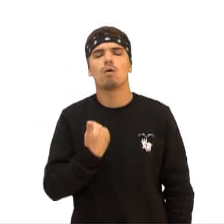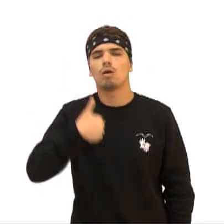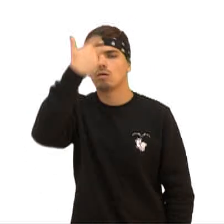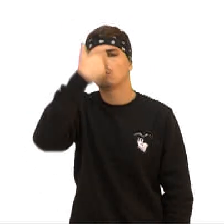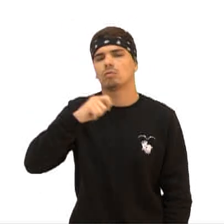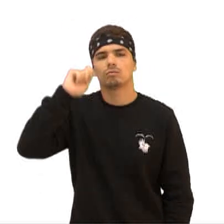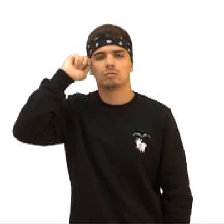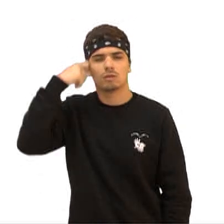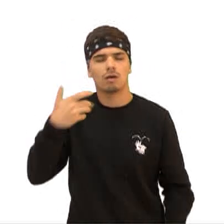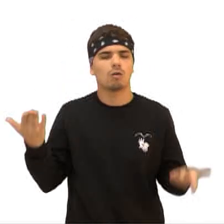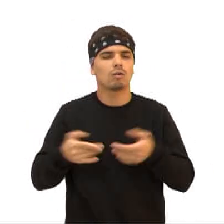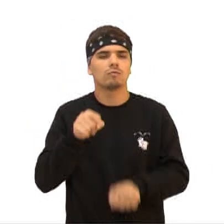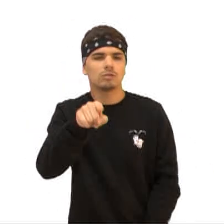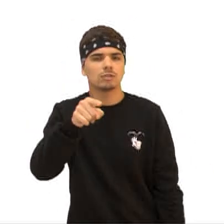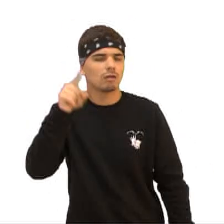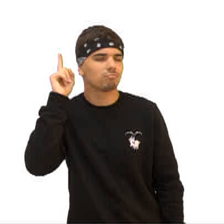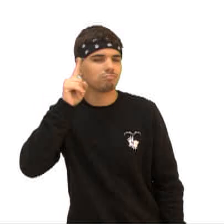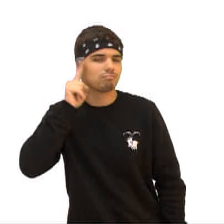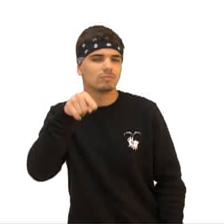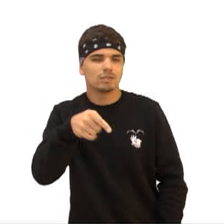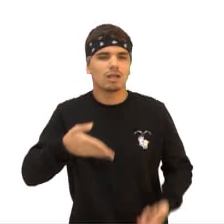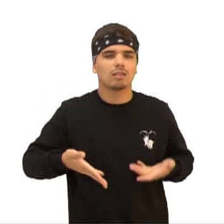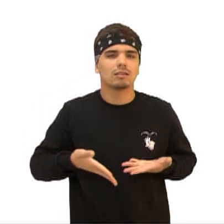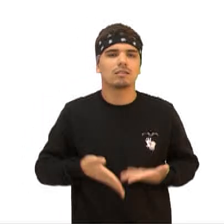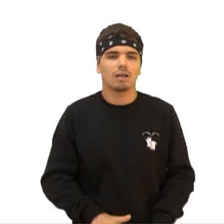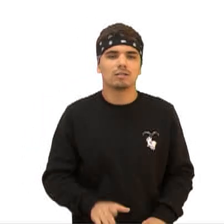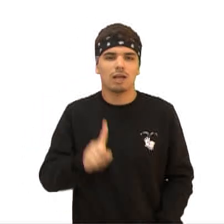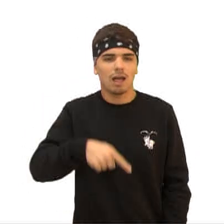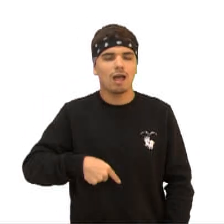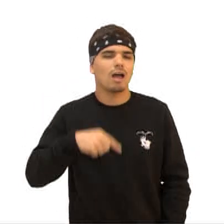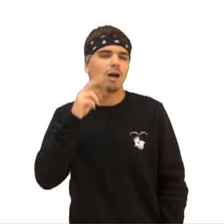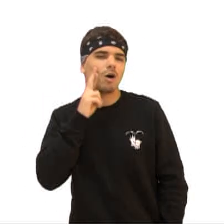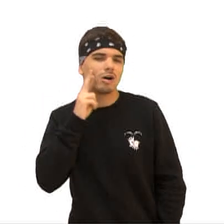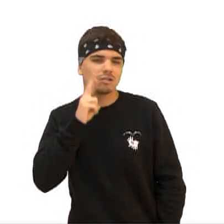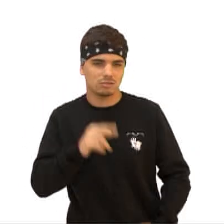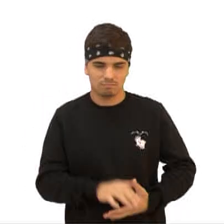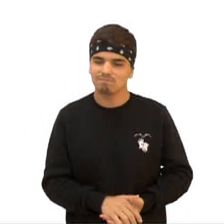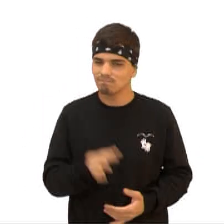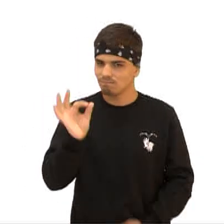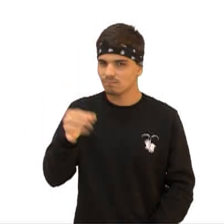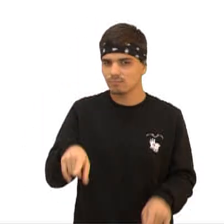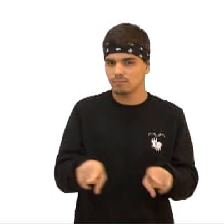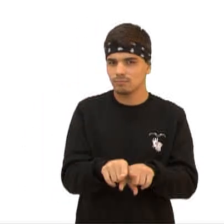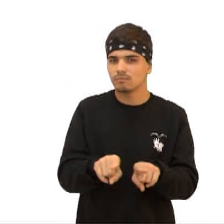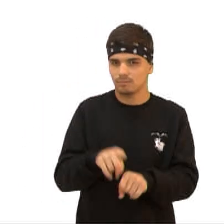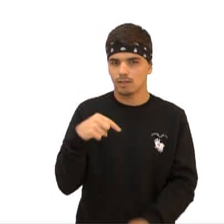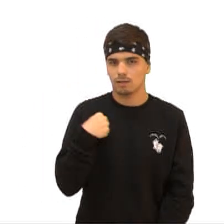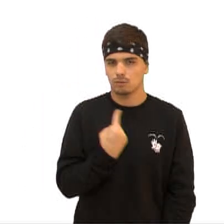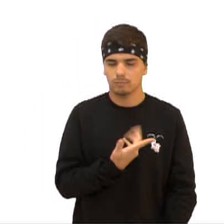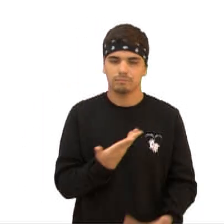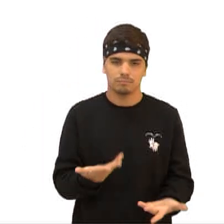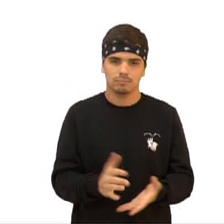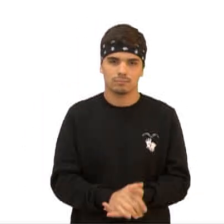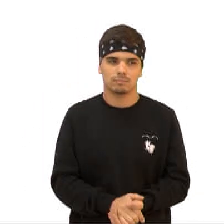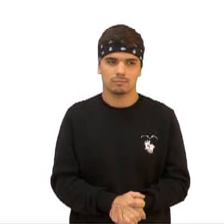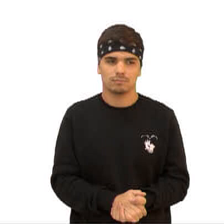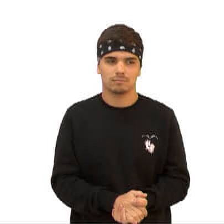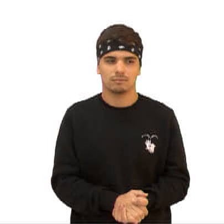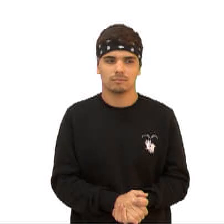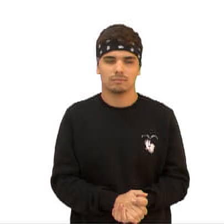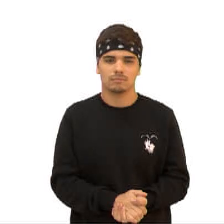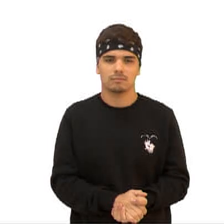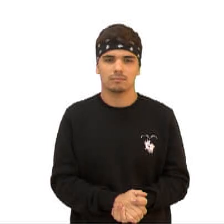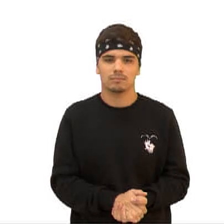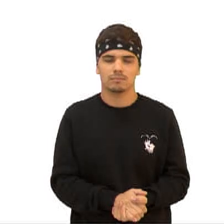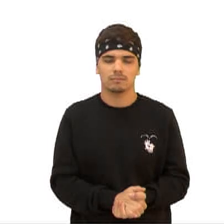você, branquelinho, quando você nasce, você é pink, você é rosa, né? No caso, nós. Eu não, porque eu sou negra de